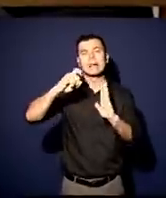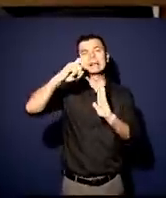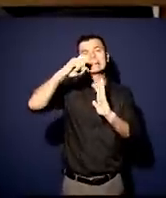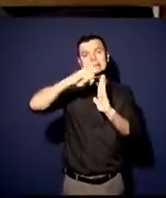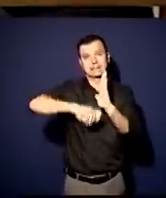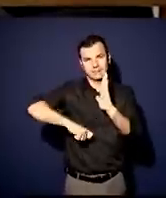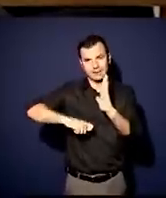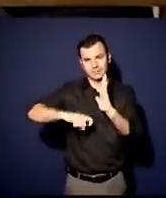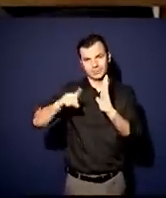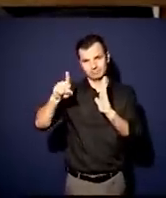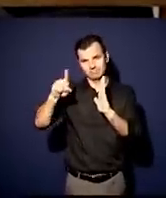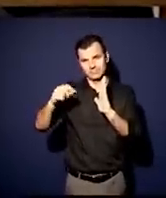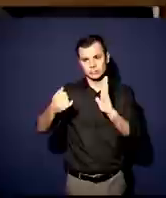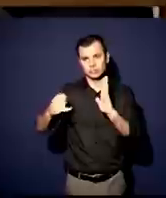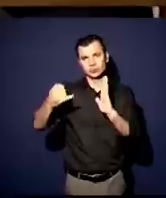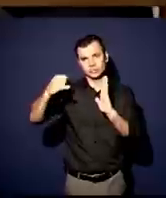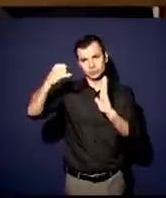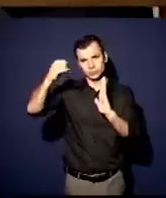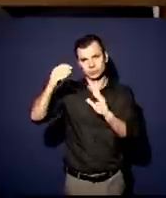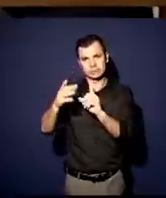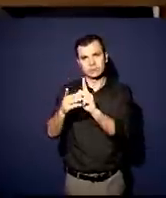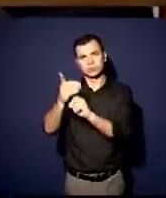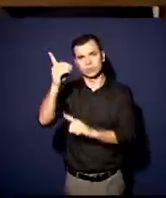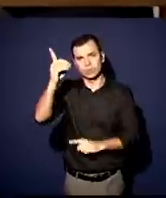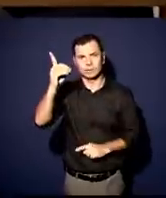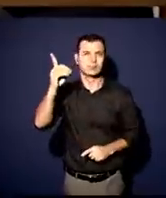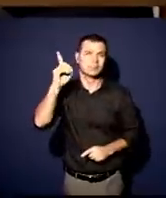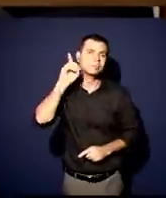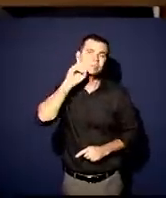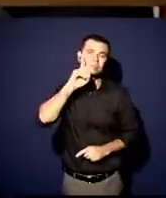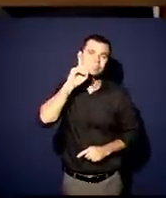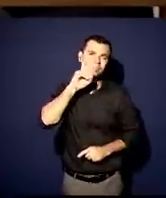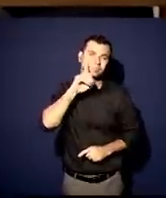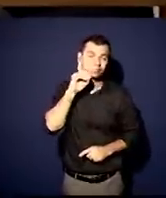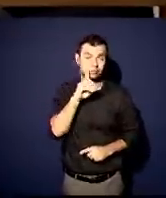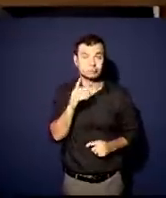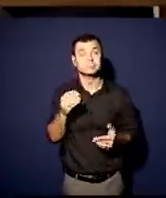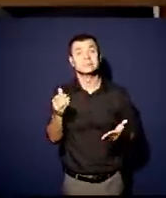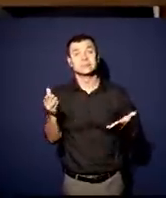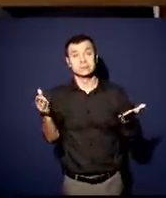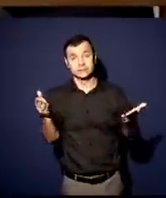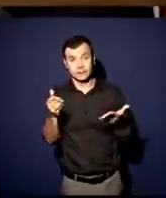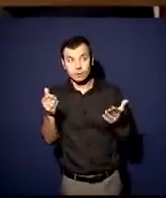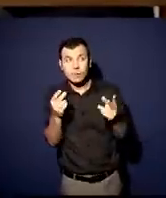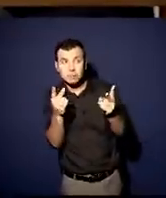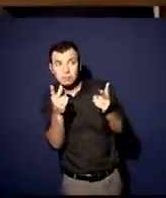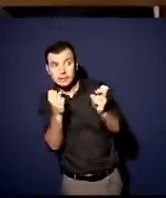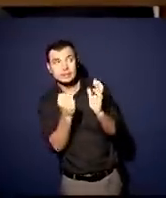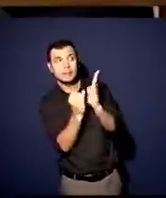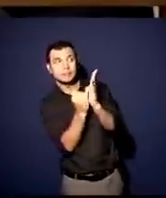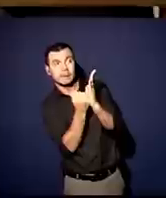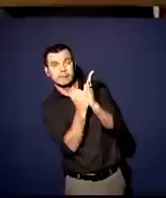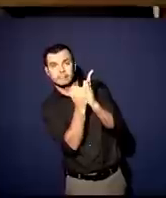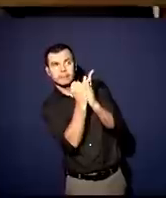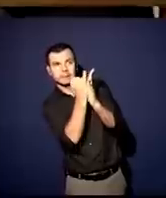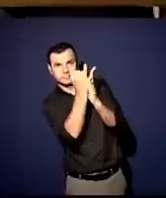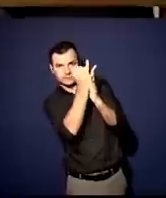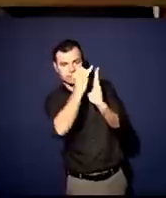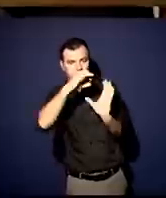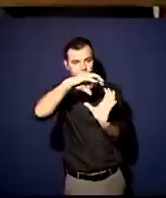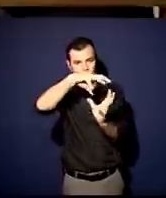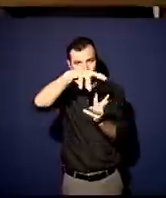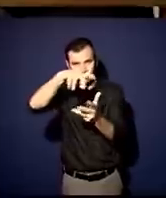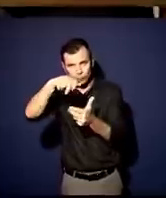juros em dólar. Agora, claramente, a gente vive um easing na inflação global ou na inflação